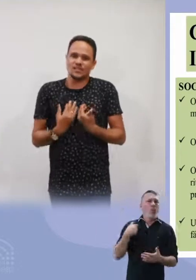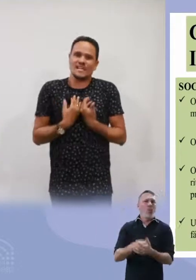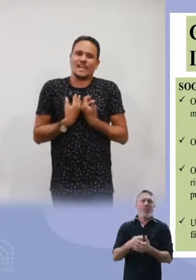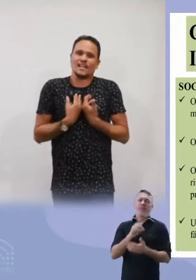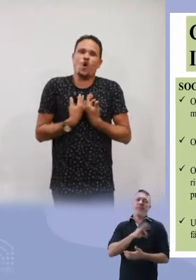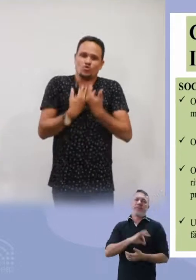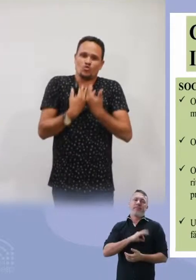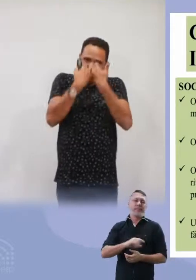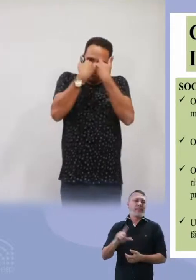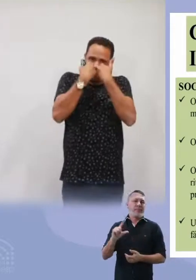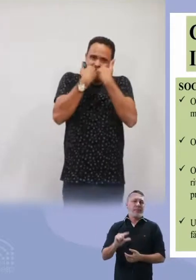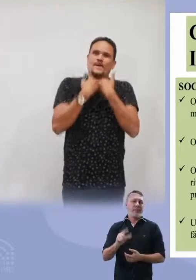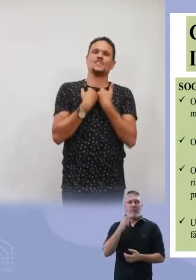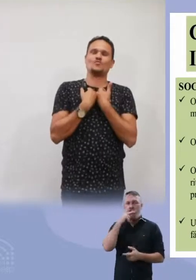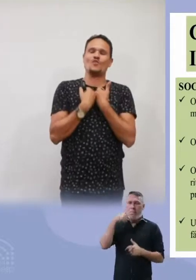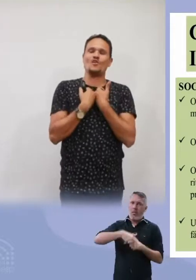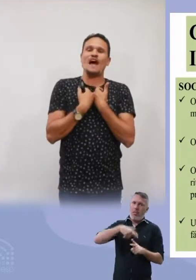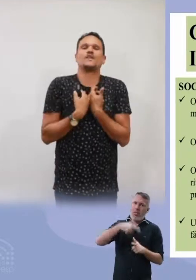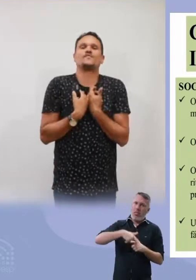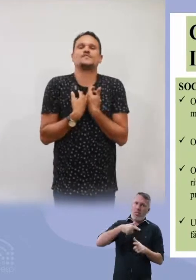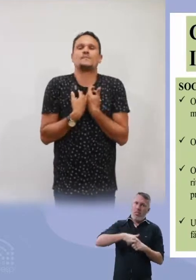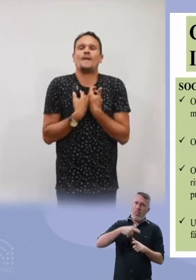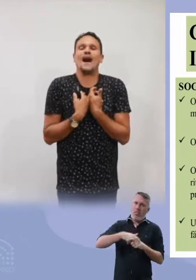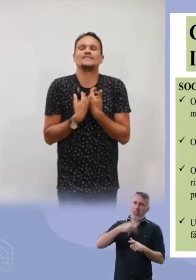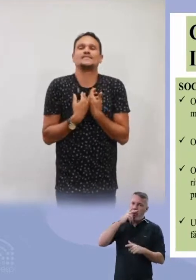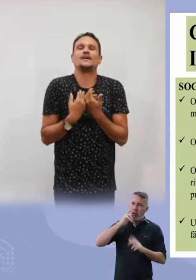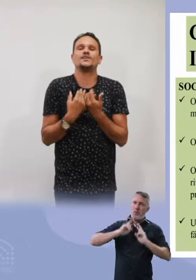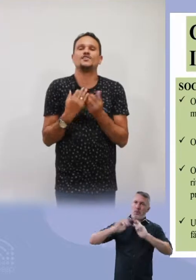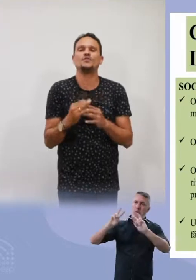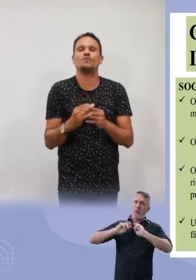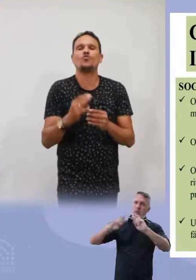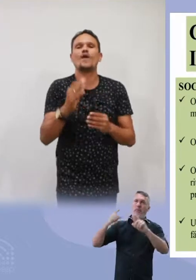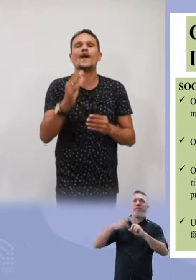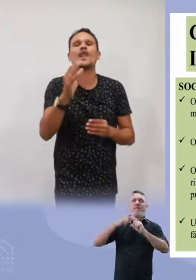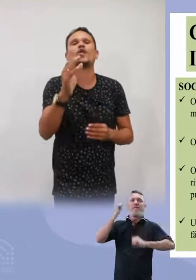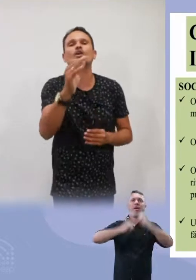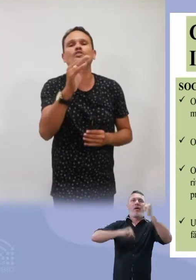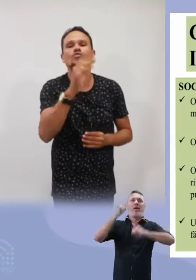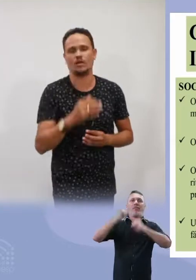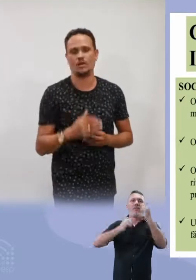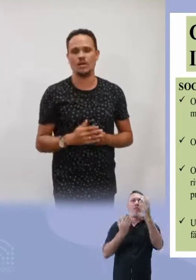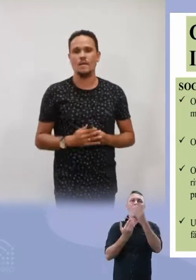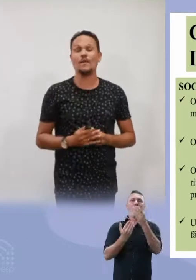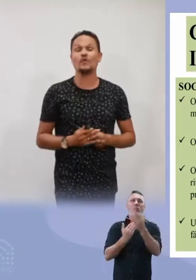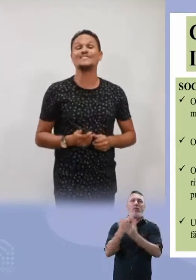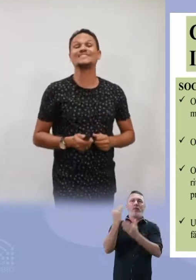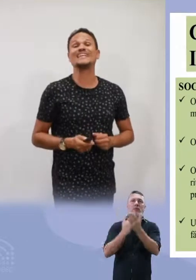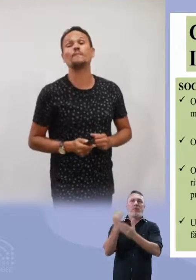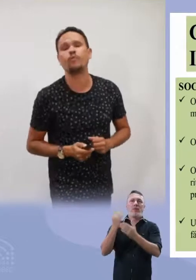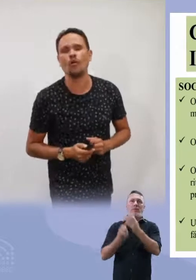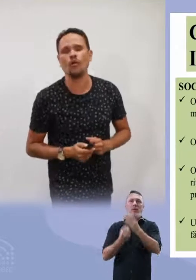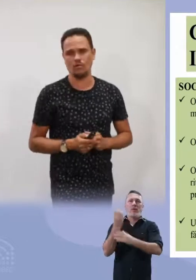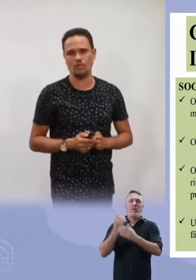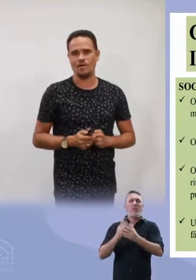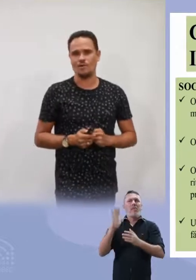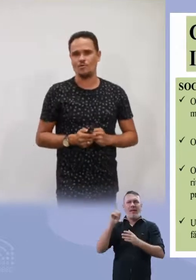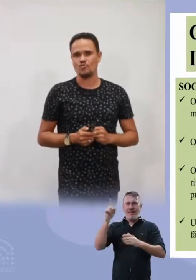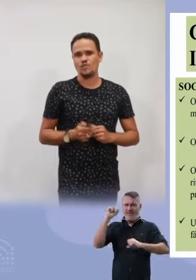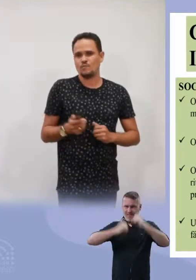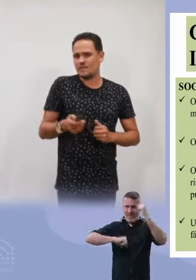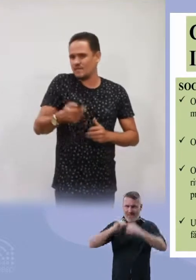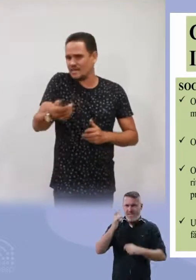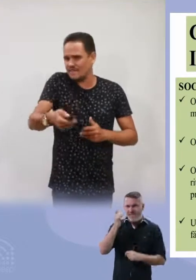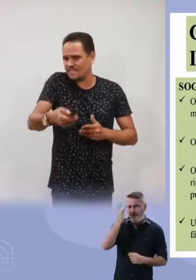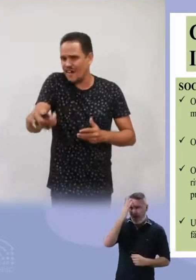antes você era dono de você mesmo, agora você passa a ser regido por um relógio, pelo um tempo.